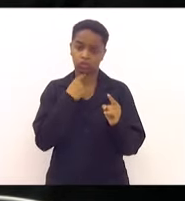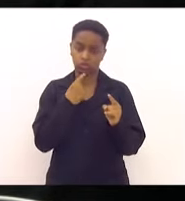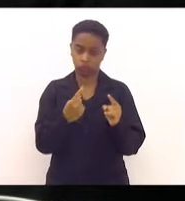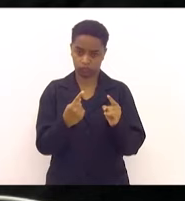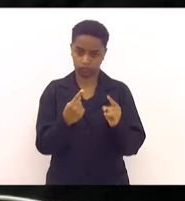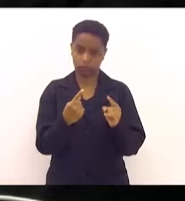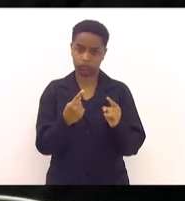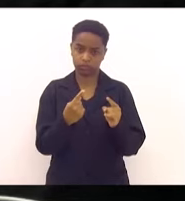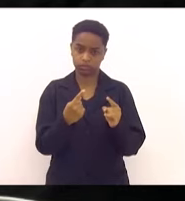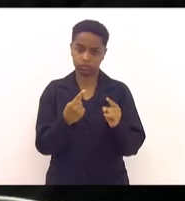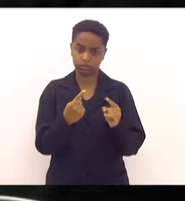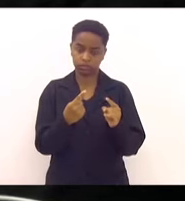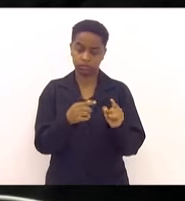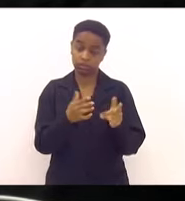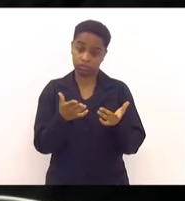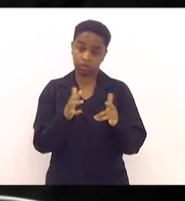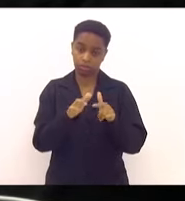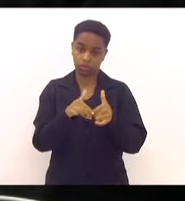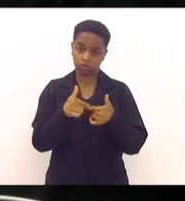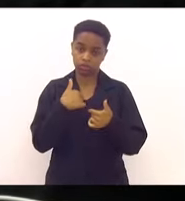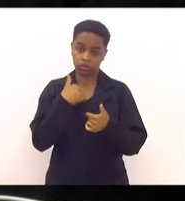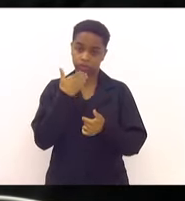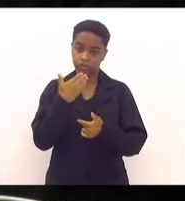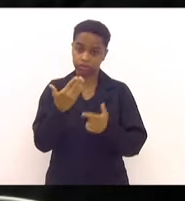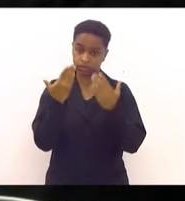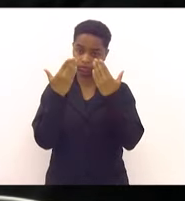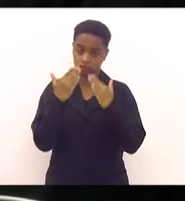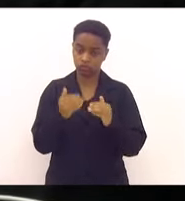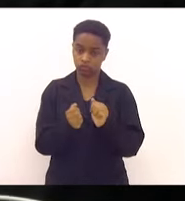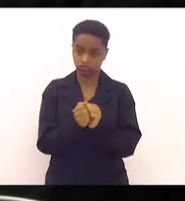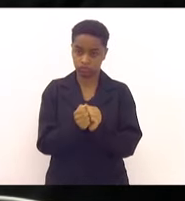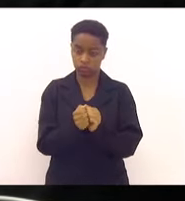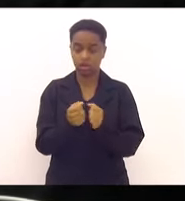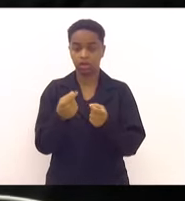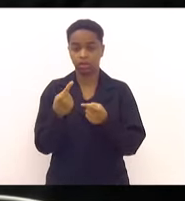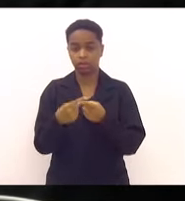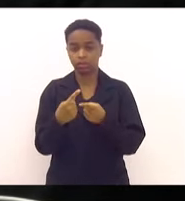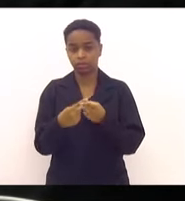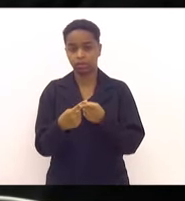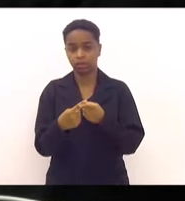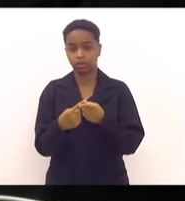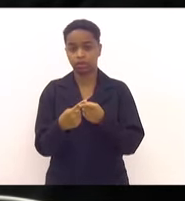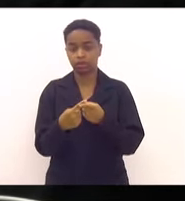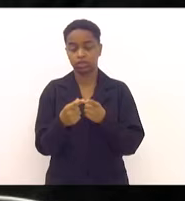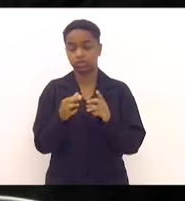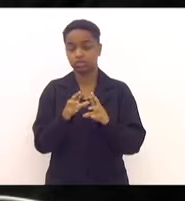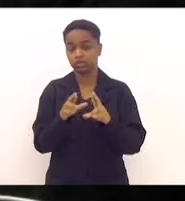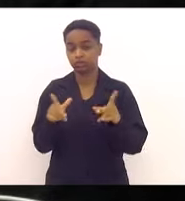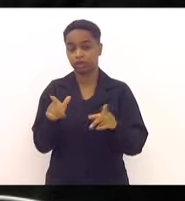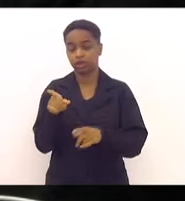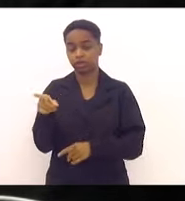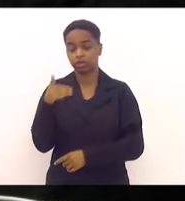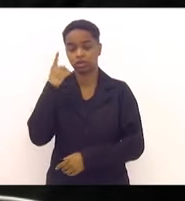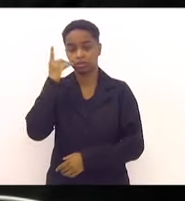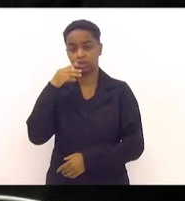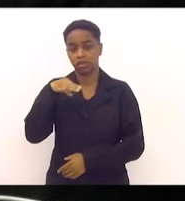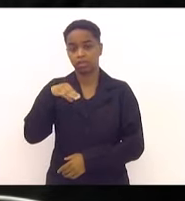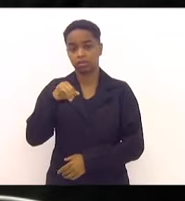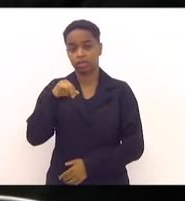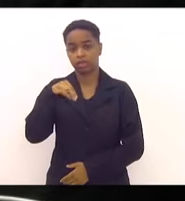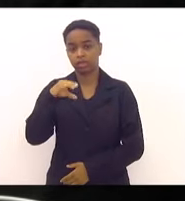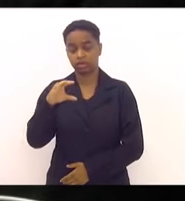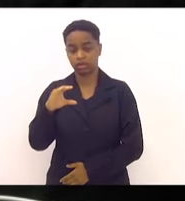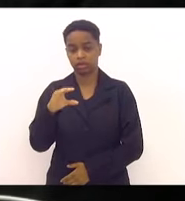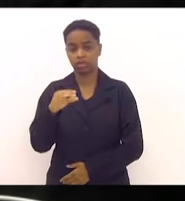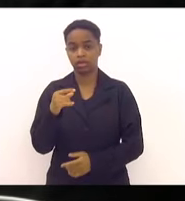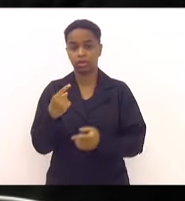e por conta dessa minha dúvida que eu estou pedindo vistas em conjunto. É uma dúvida diferente da dúvida do deputado Mink,